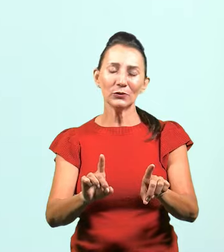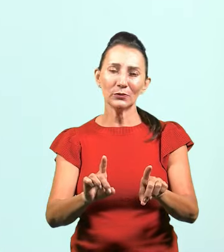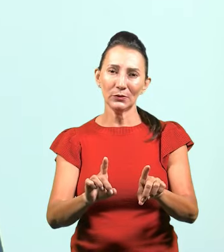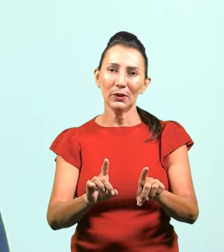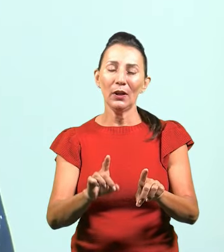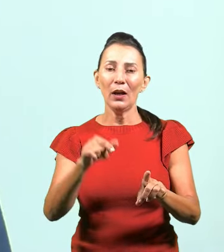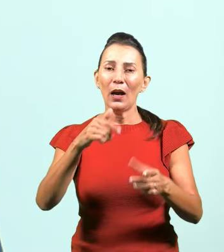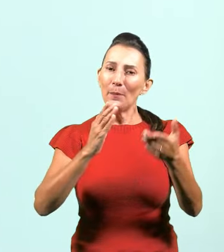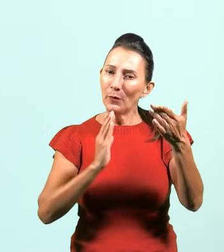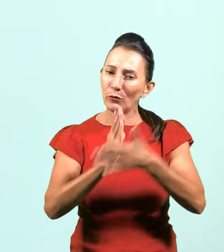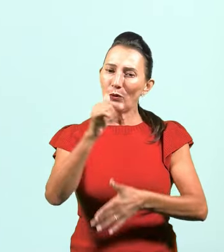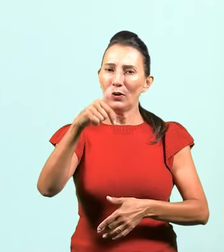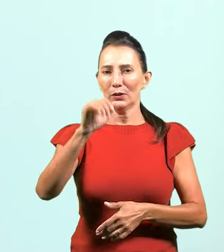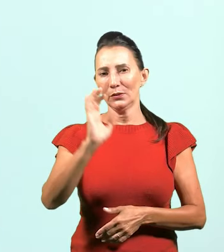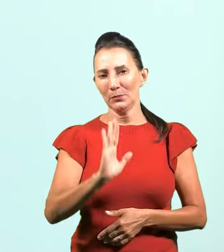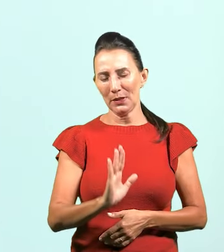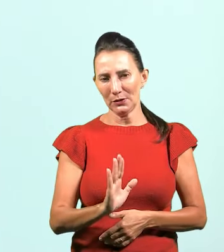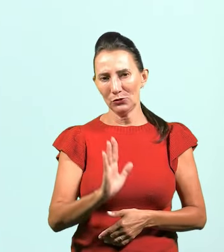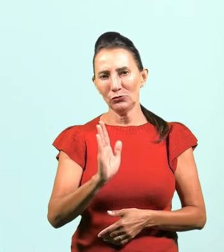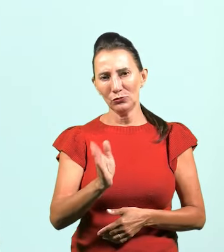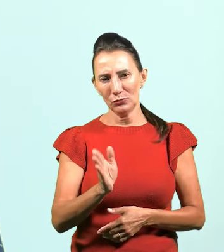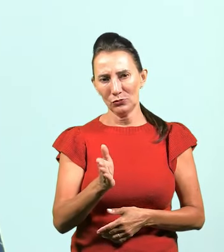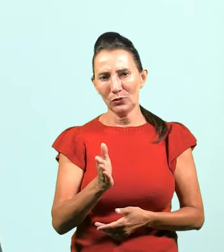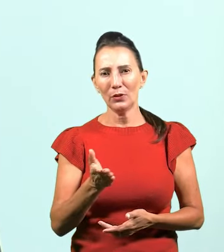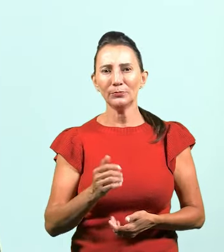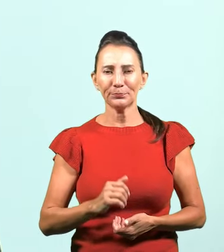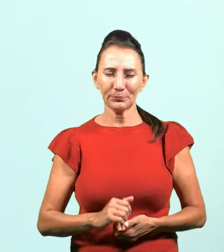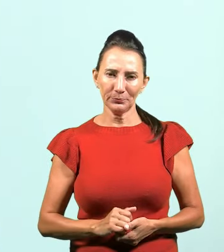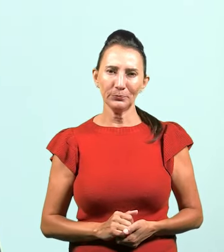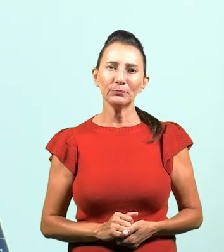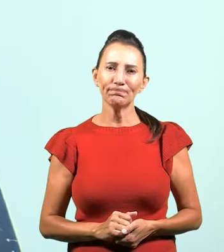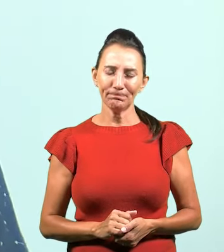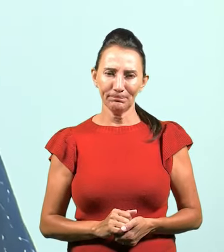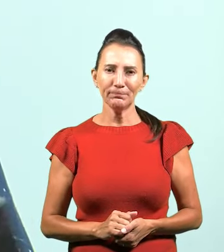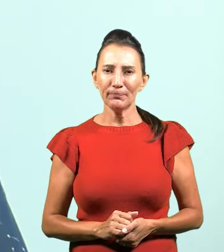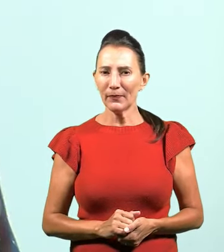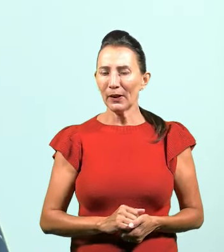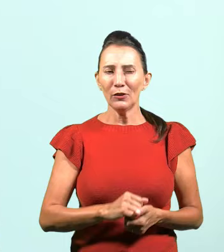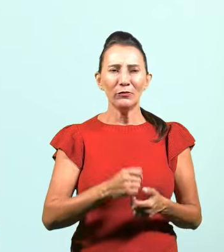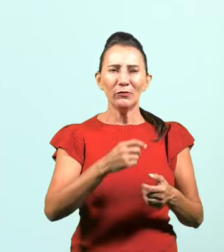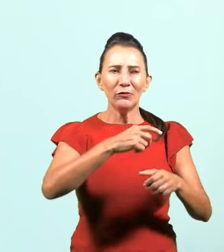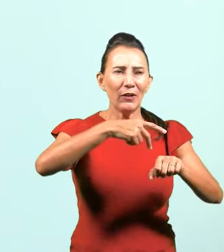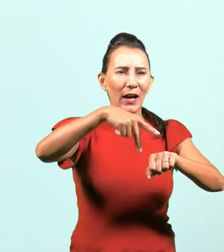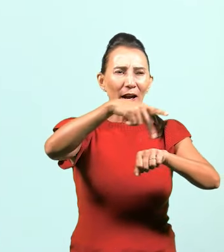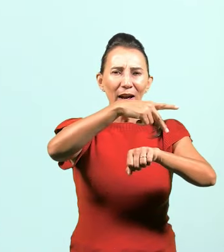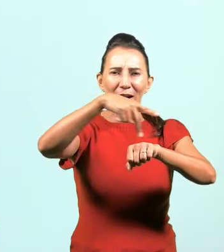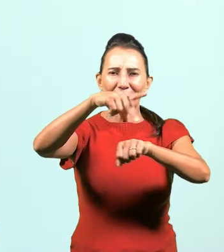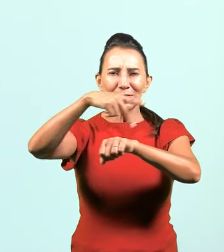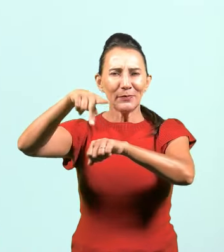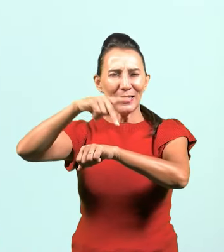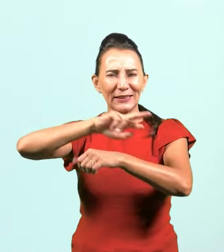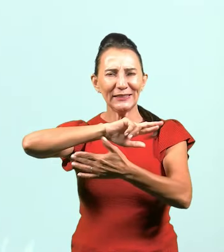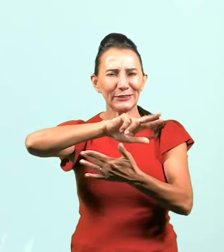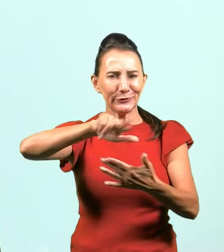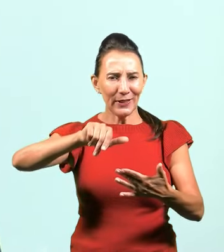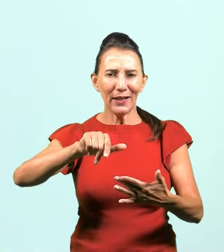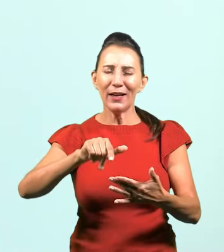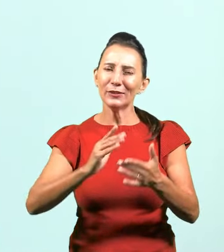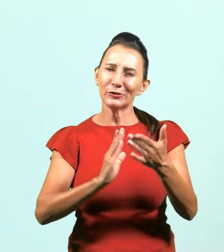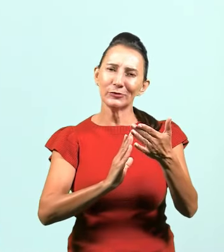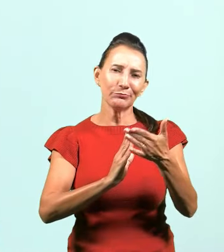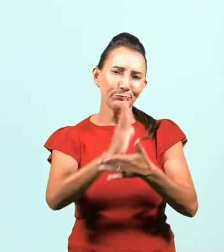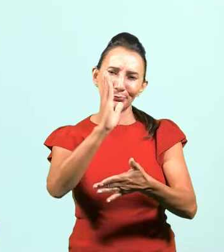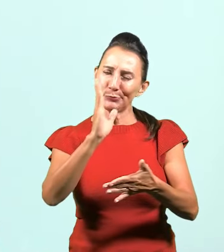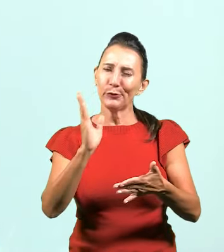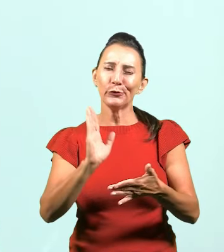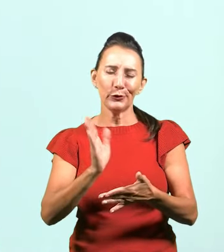que foi algo que foi aprovado no Brasil, foi aprovado, tem sido aprovado em vários países, e